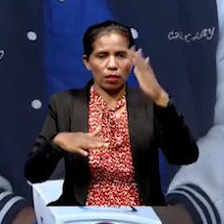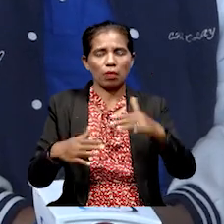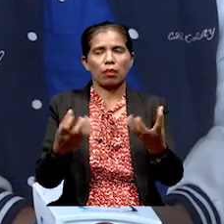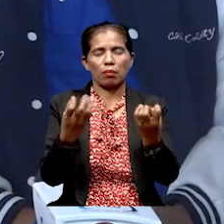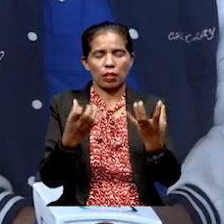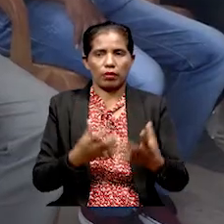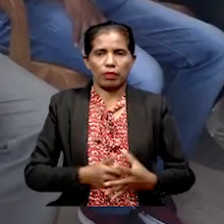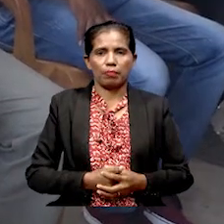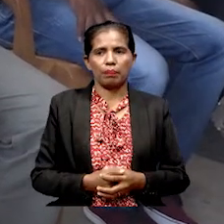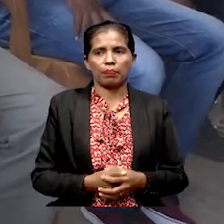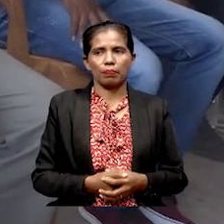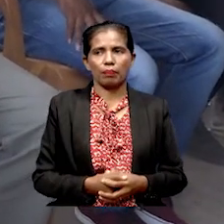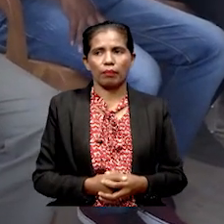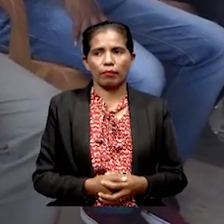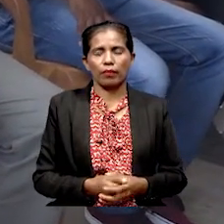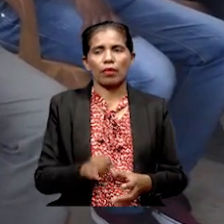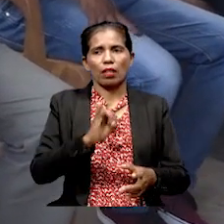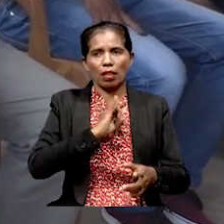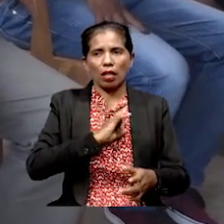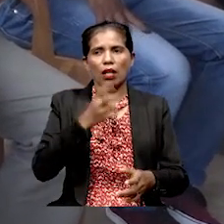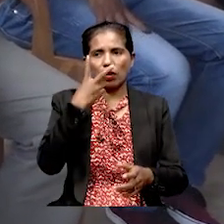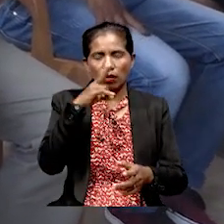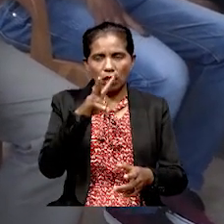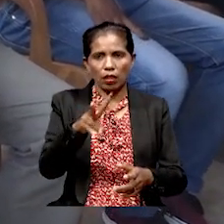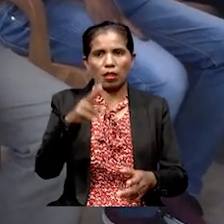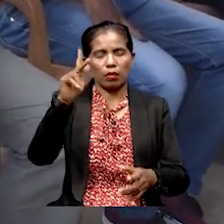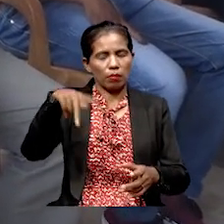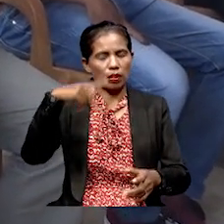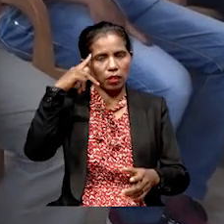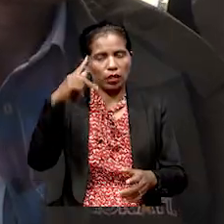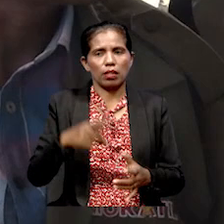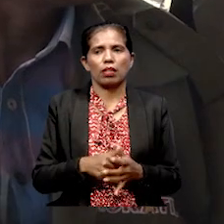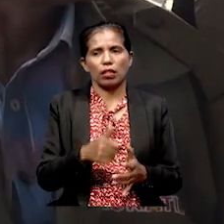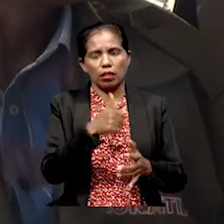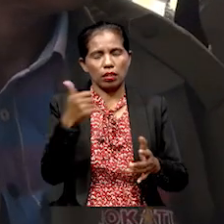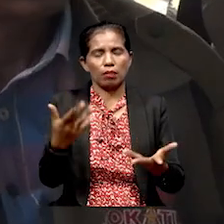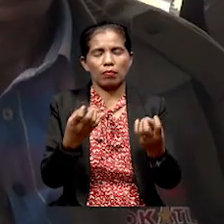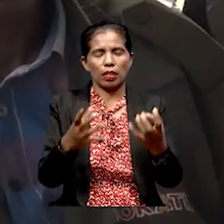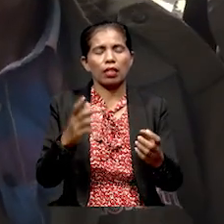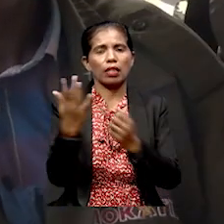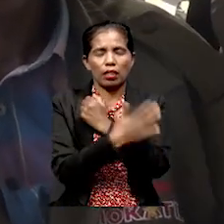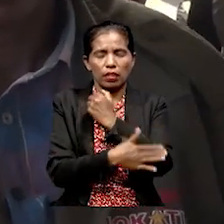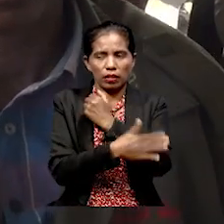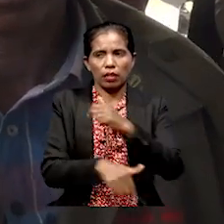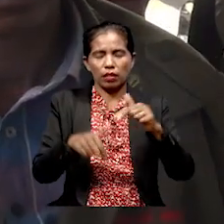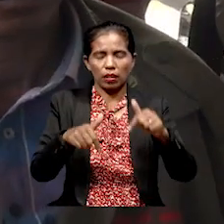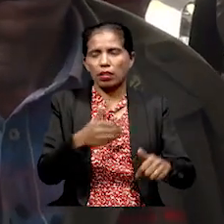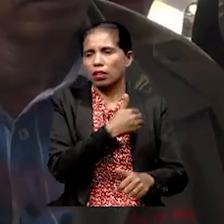Yuta. Que é o rei da Roma político balão ou bara e a raída nesse da